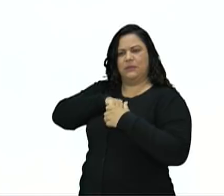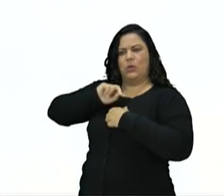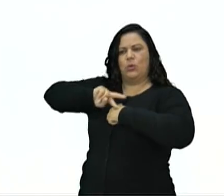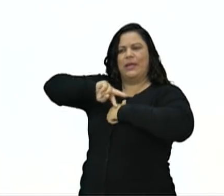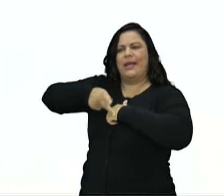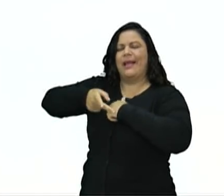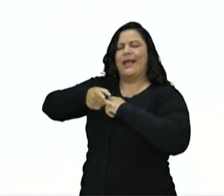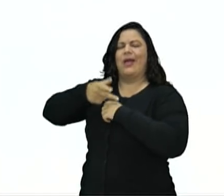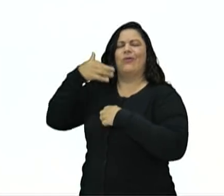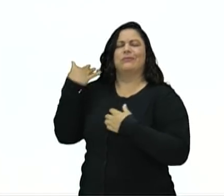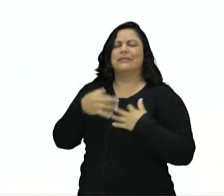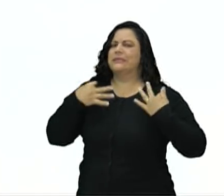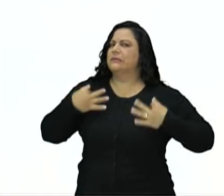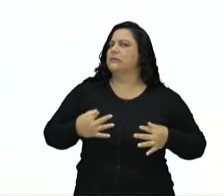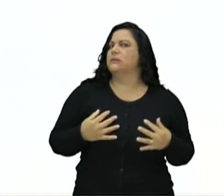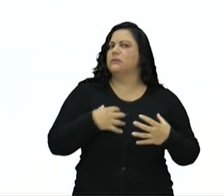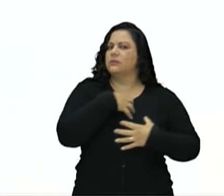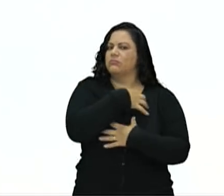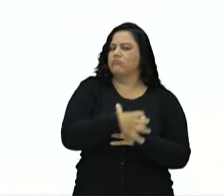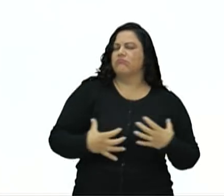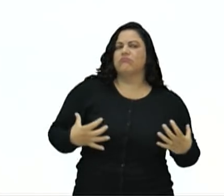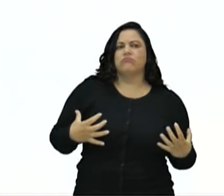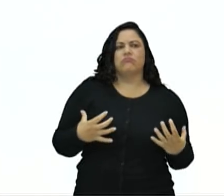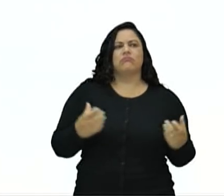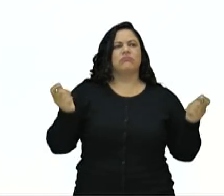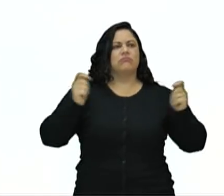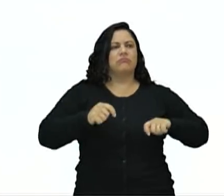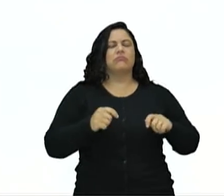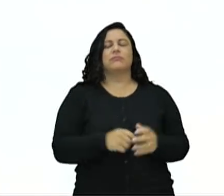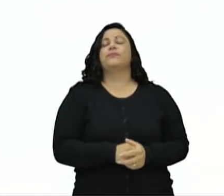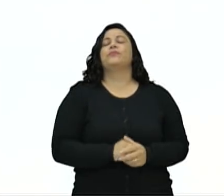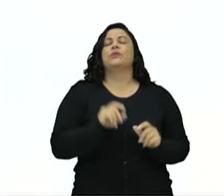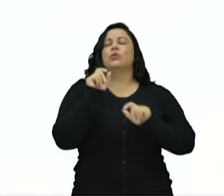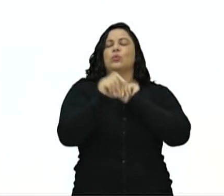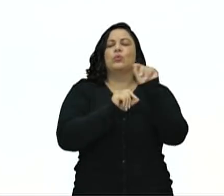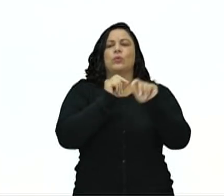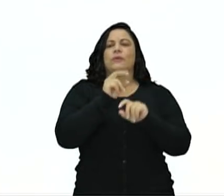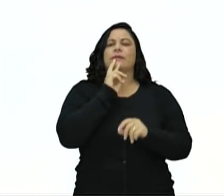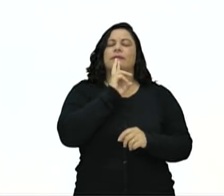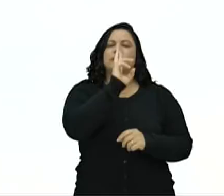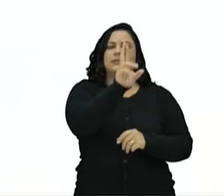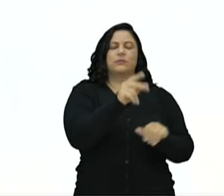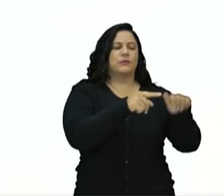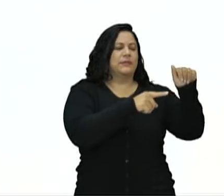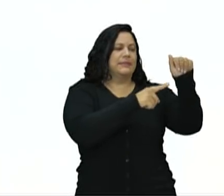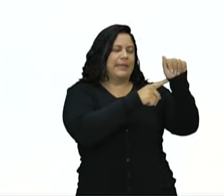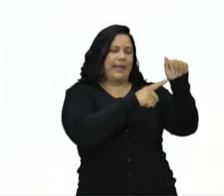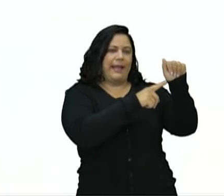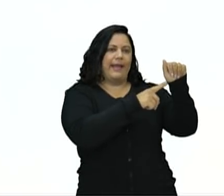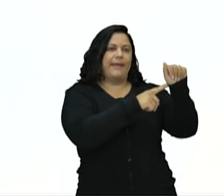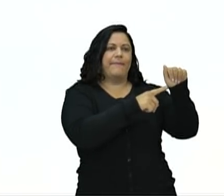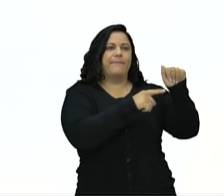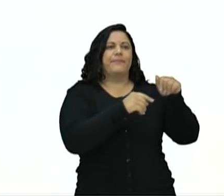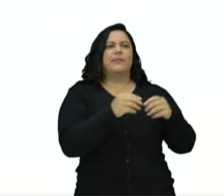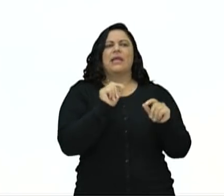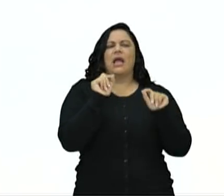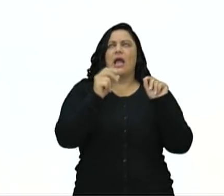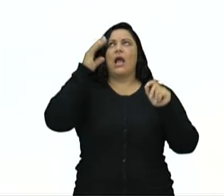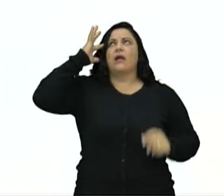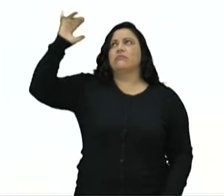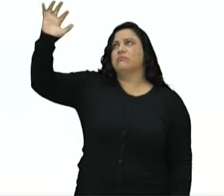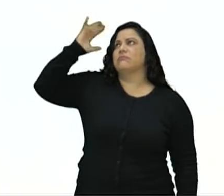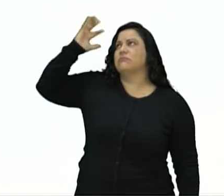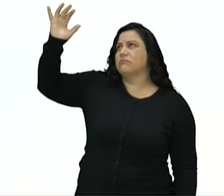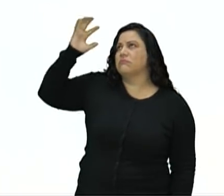A: as reflexões sobre a vida causadas pela dor tornam as pessoas mais sensíveis. B: a partir de quando as pessoas sofrem